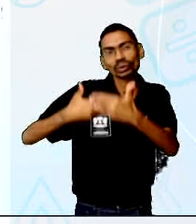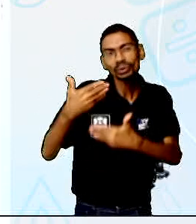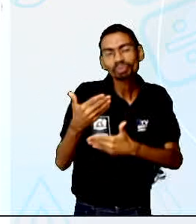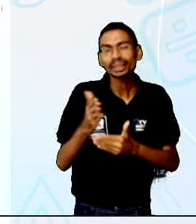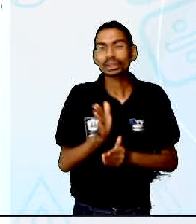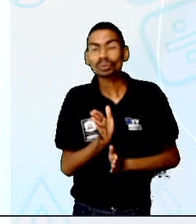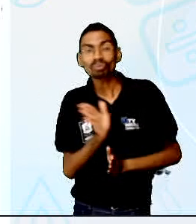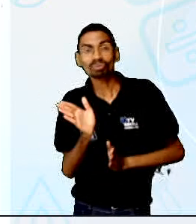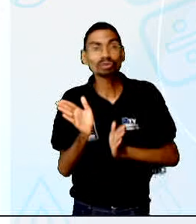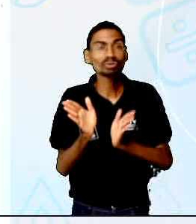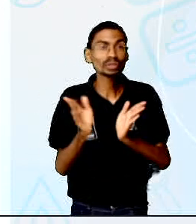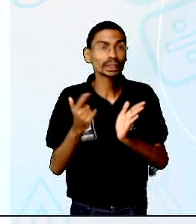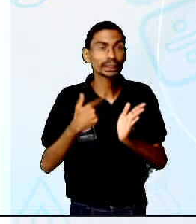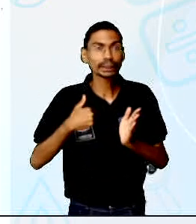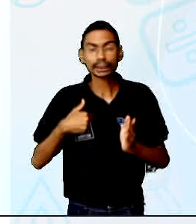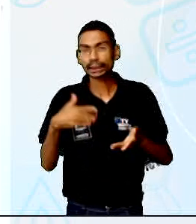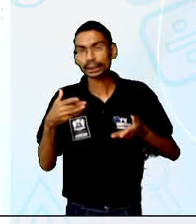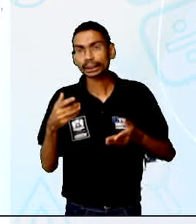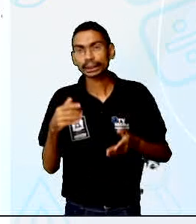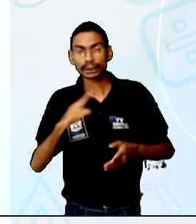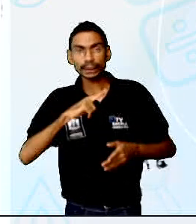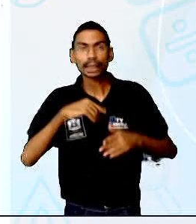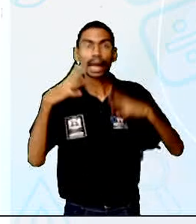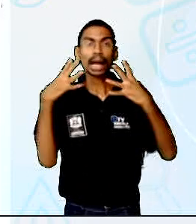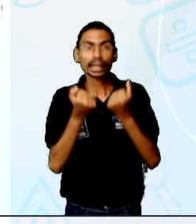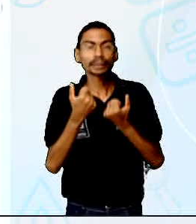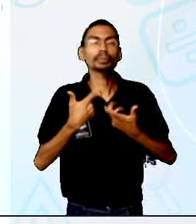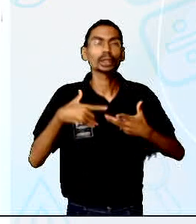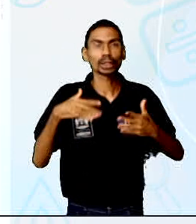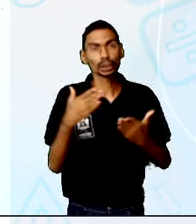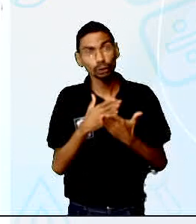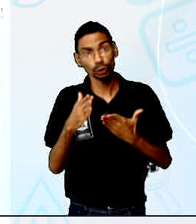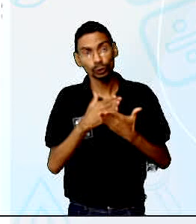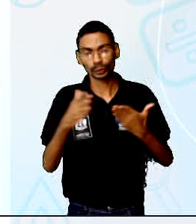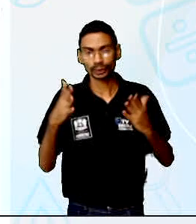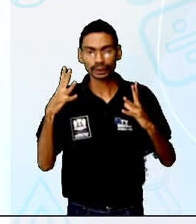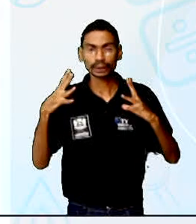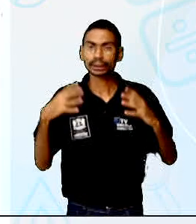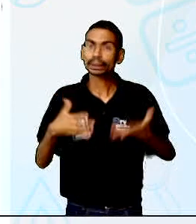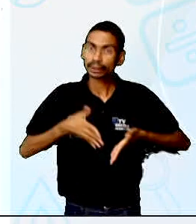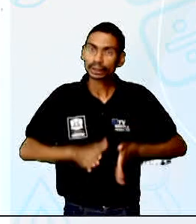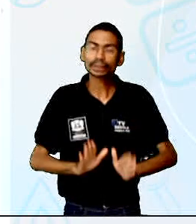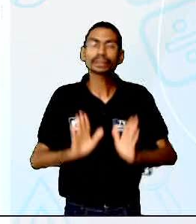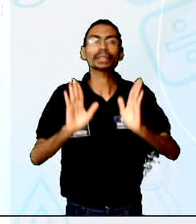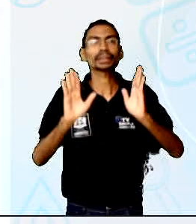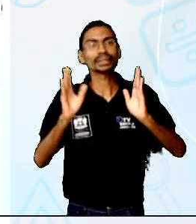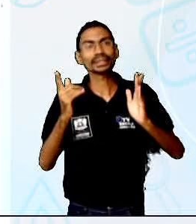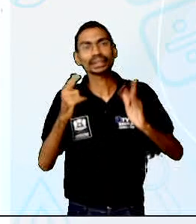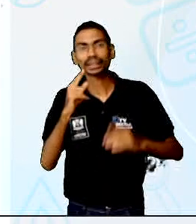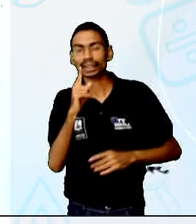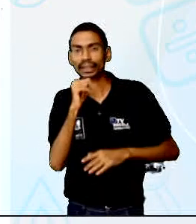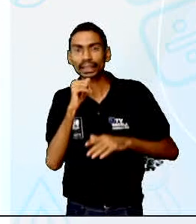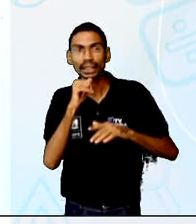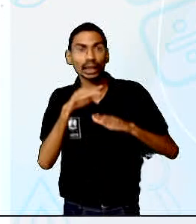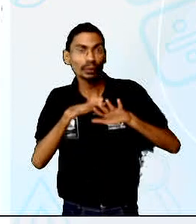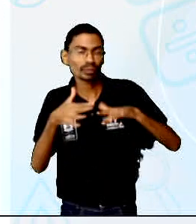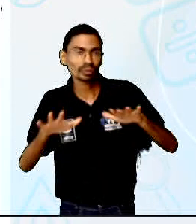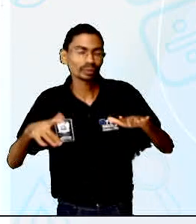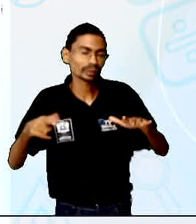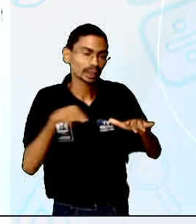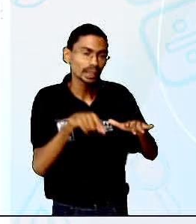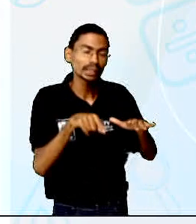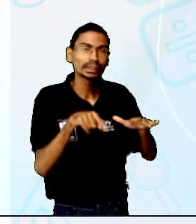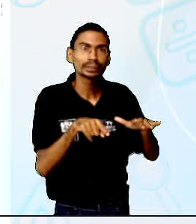eles nascem de uma forma, certo? Como o exemplo do sapo. Eles nascem, ficam aquáticos, criam nadadeiras